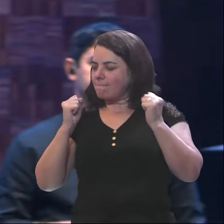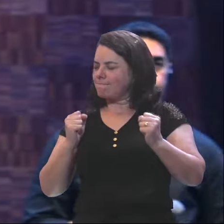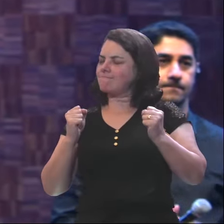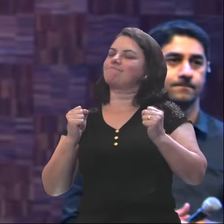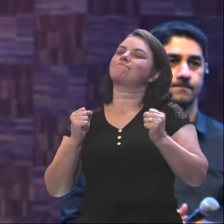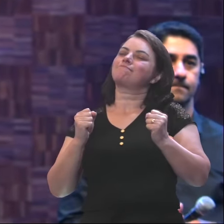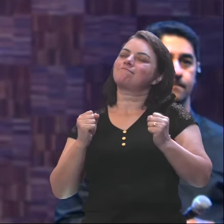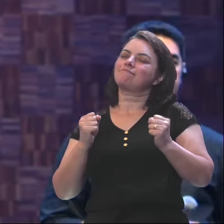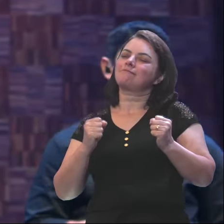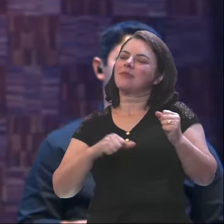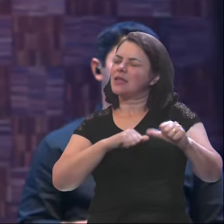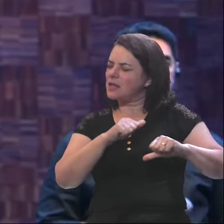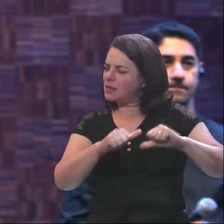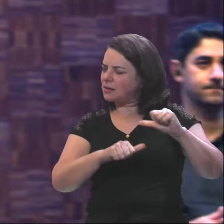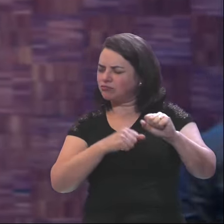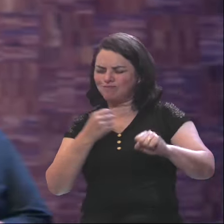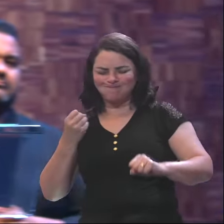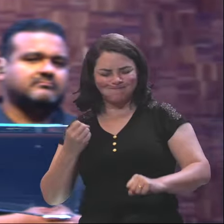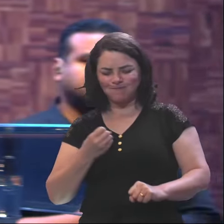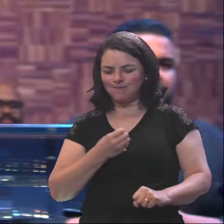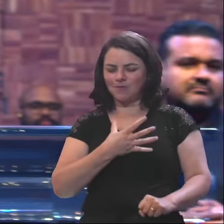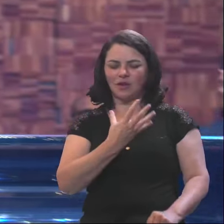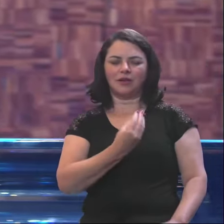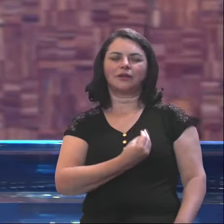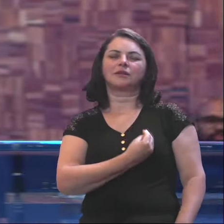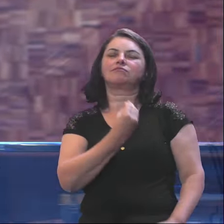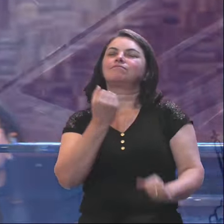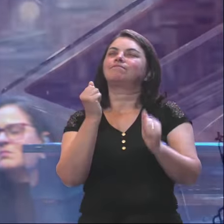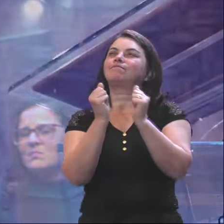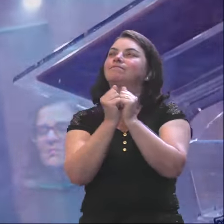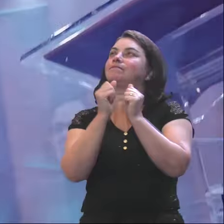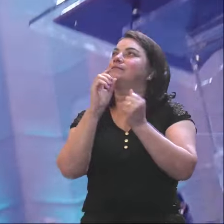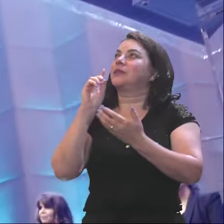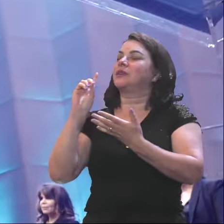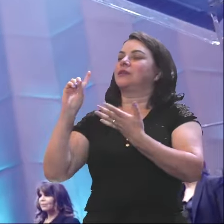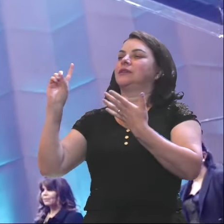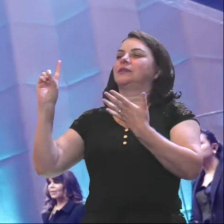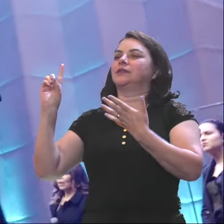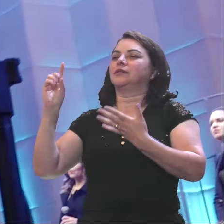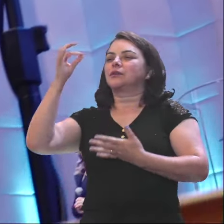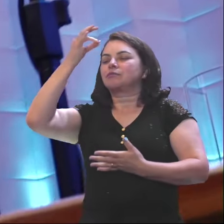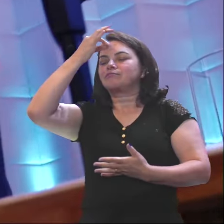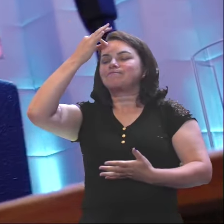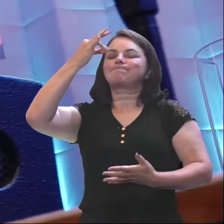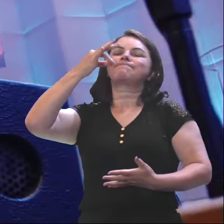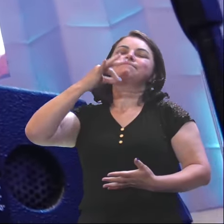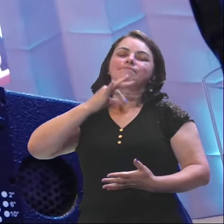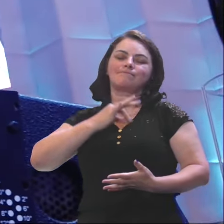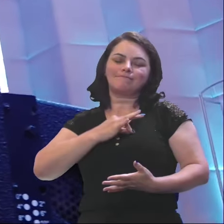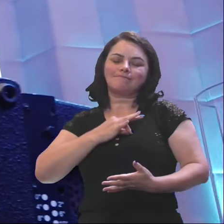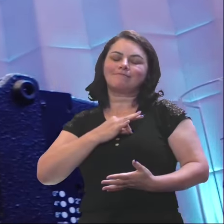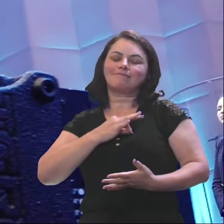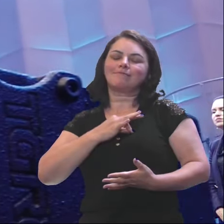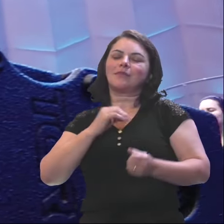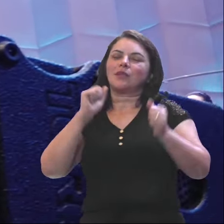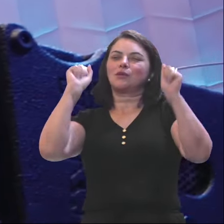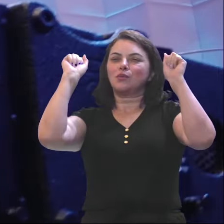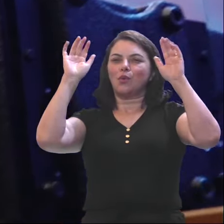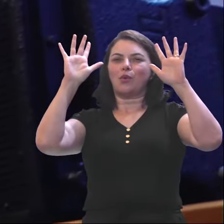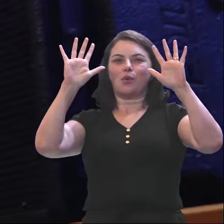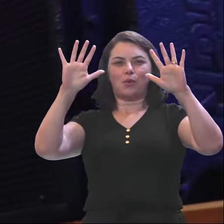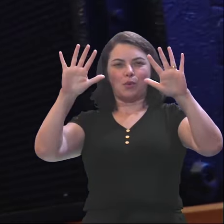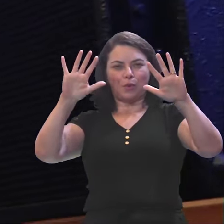sejam despertados para uma nova vida em Deus. Que o Espírito Santo venha sobre